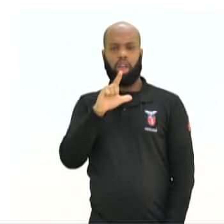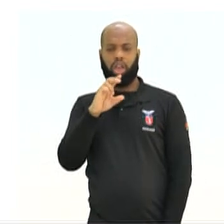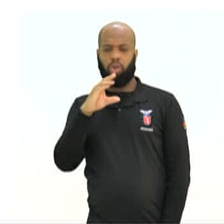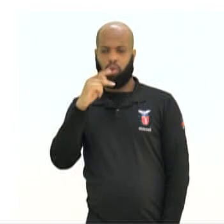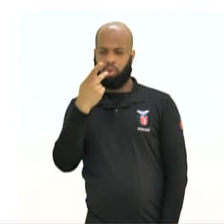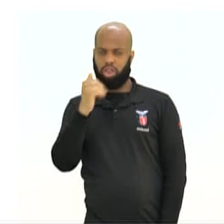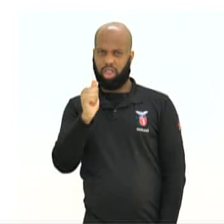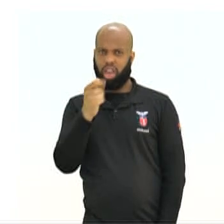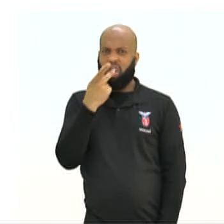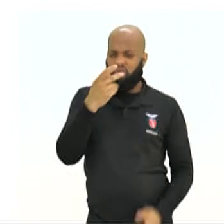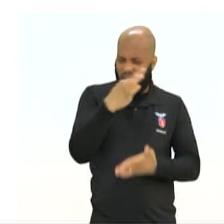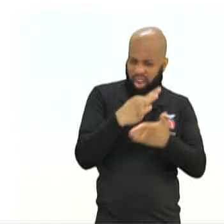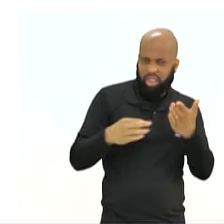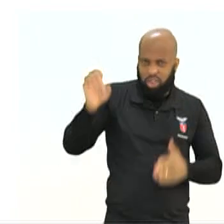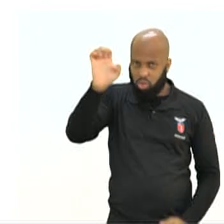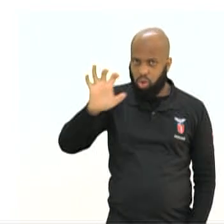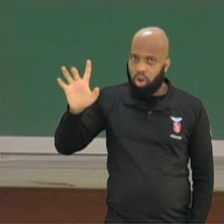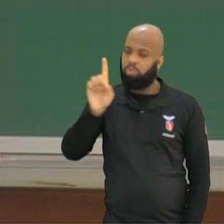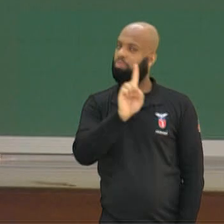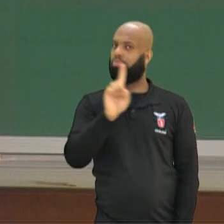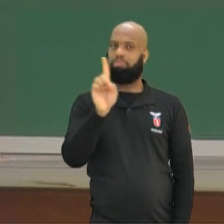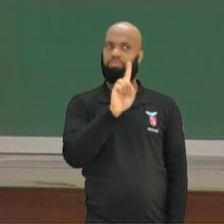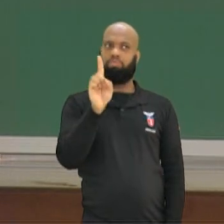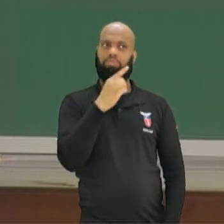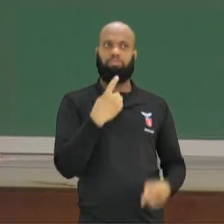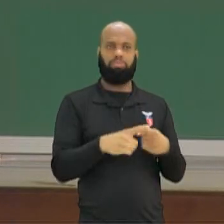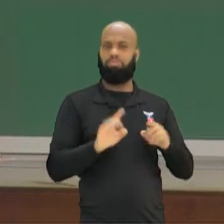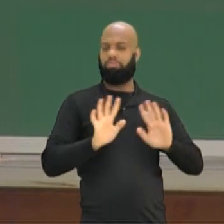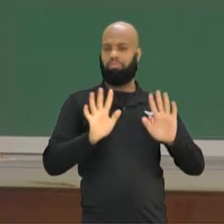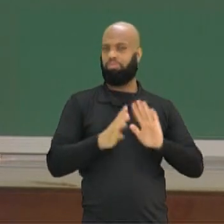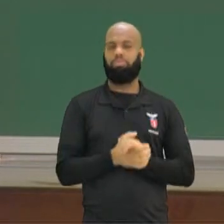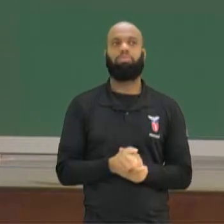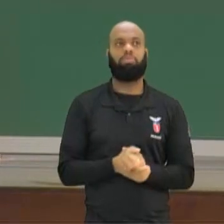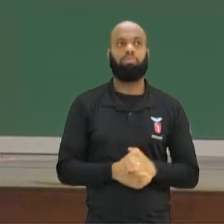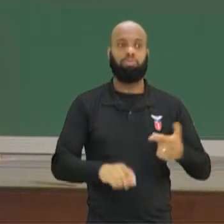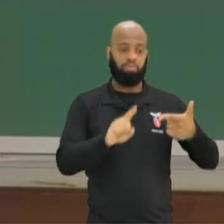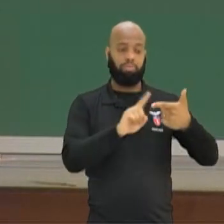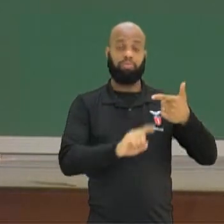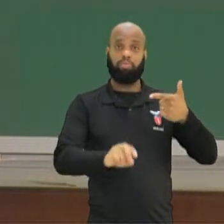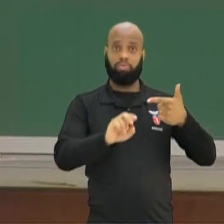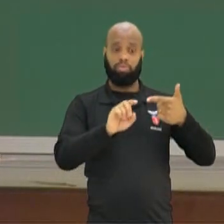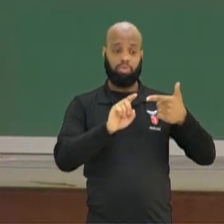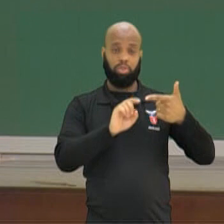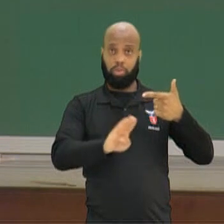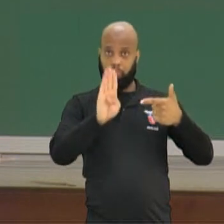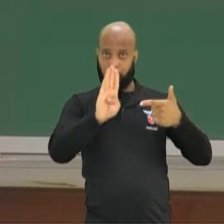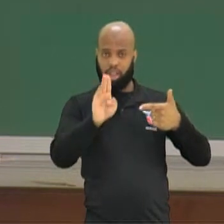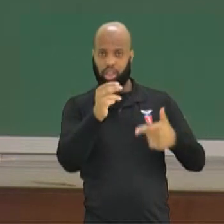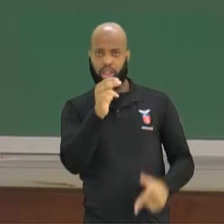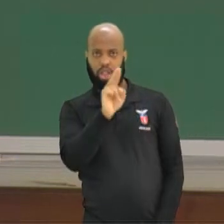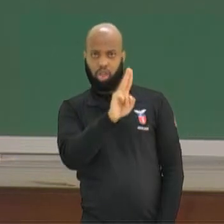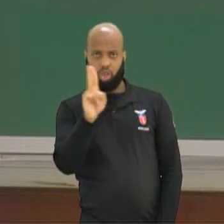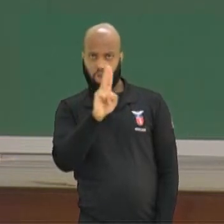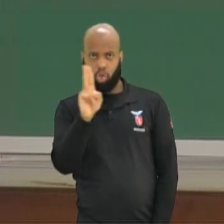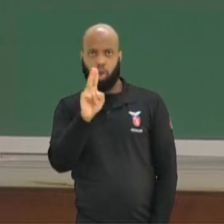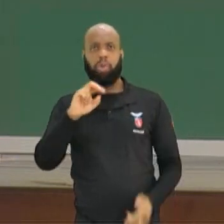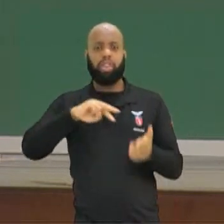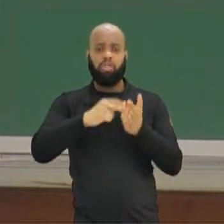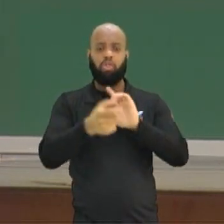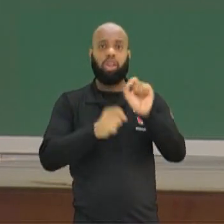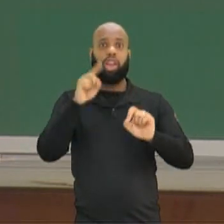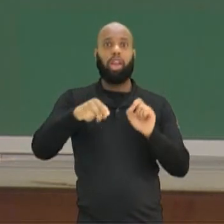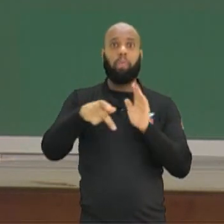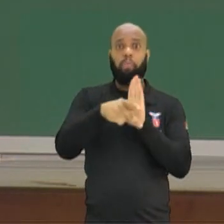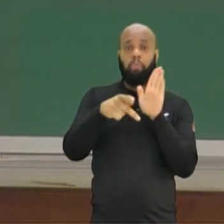momento falou em europeu? Não, extrapolação aqui. O nome de Severino não pode ser outro? Meus amigos, Severino quer dizer